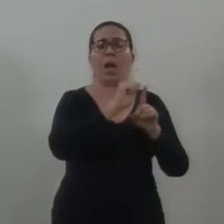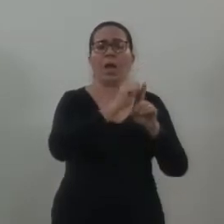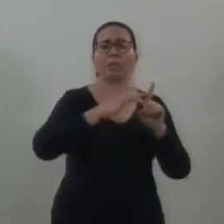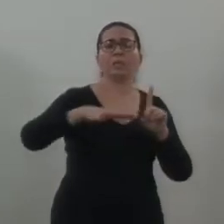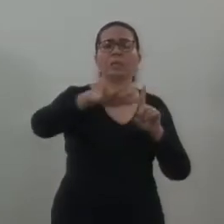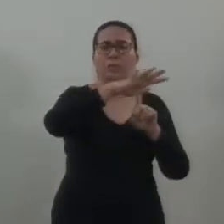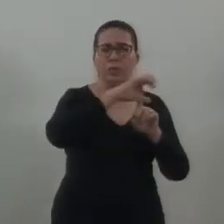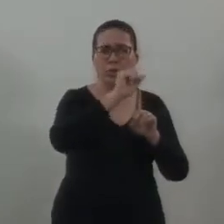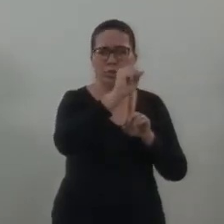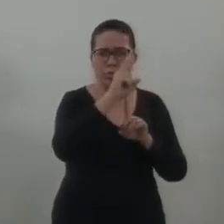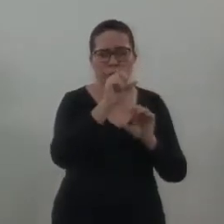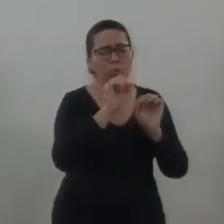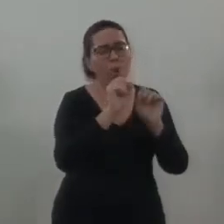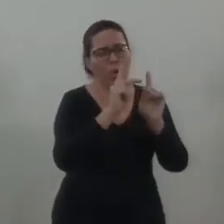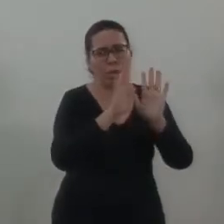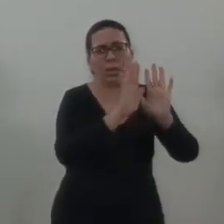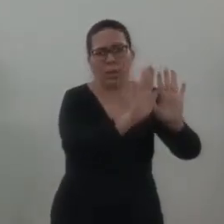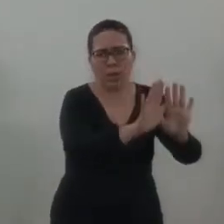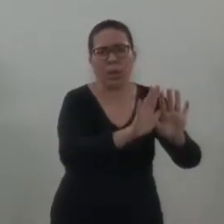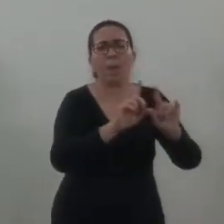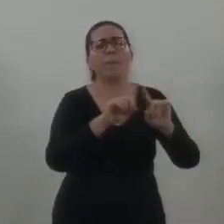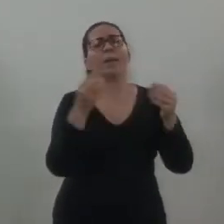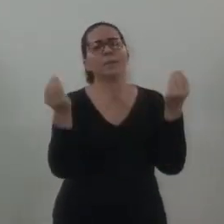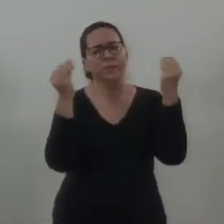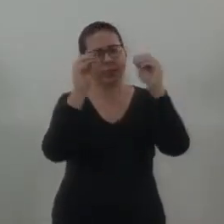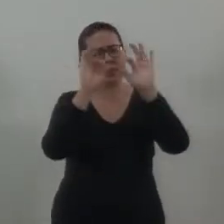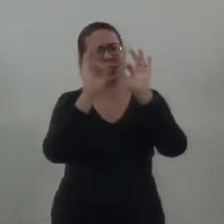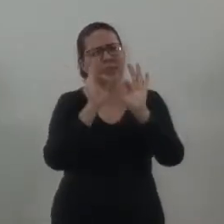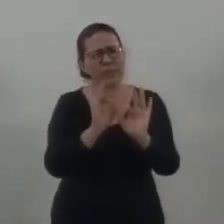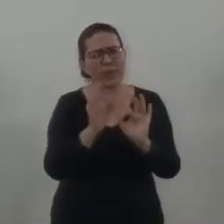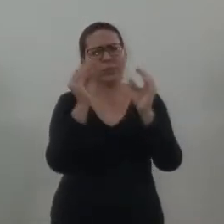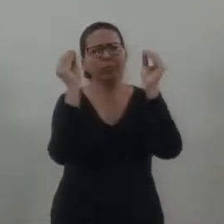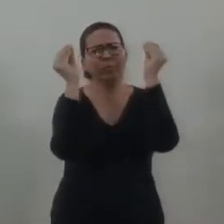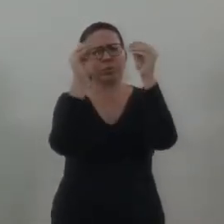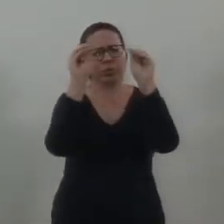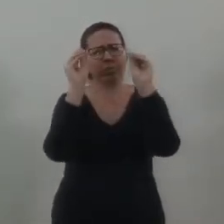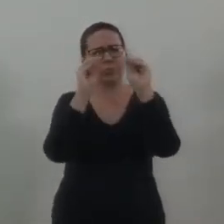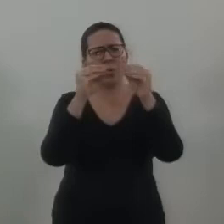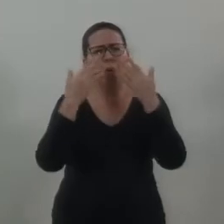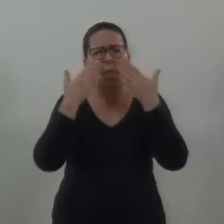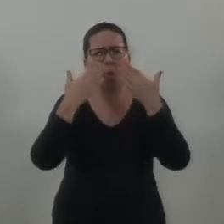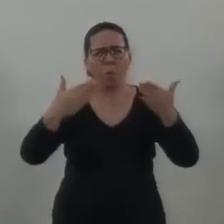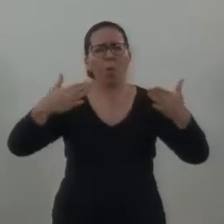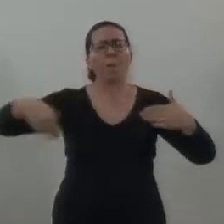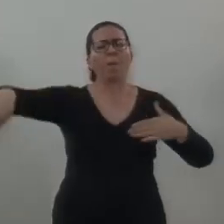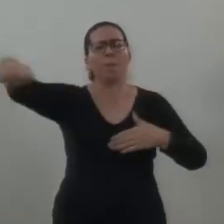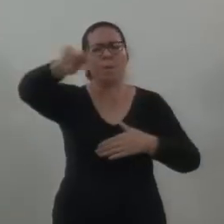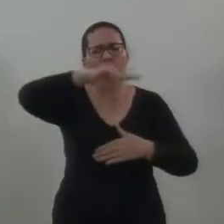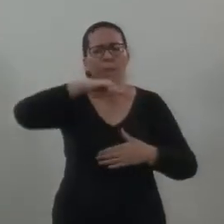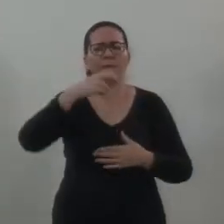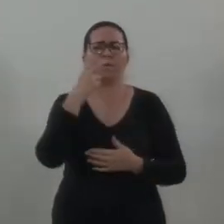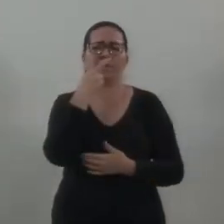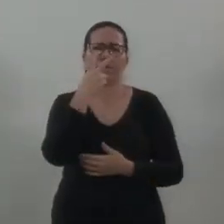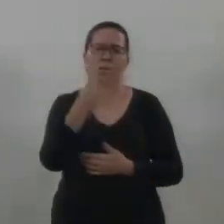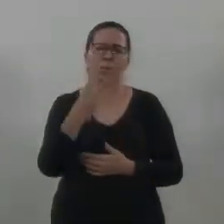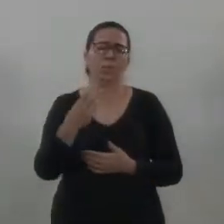para o SUS e para assistência social, mas isso tem que estar lá demarcado, é público para todos verem. Então, essas